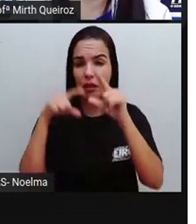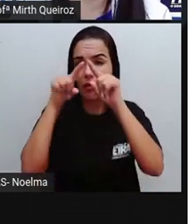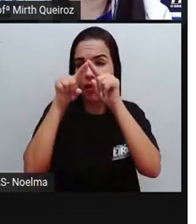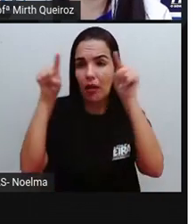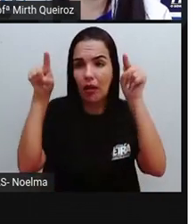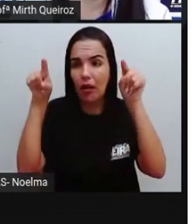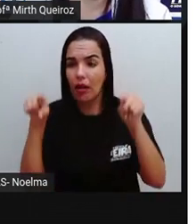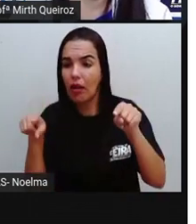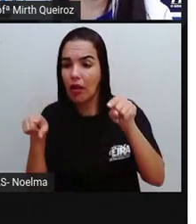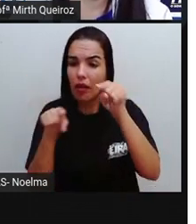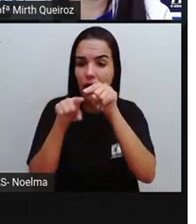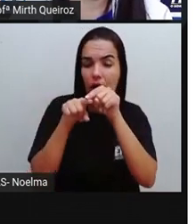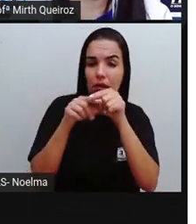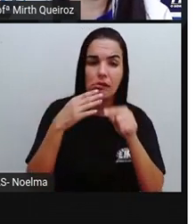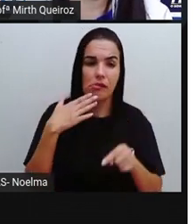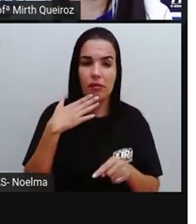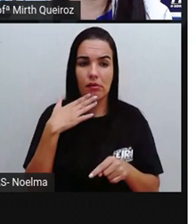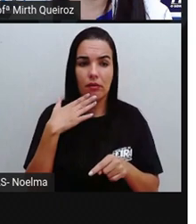Retangulares.